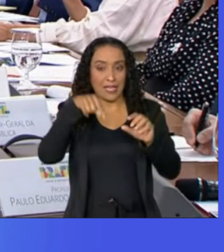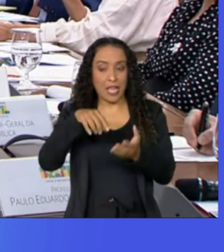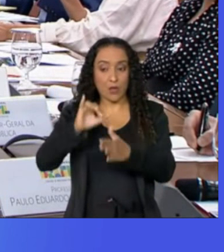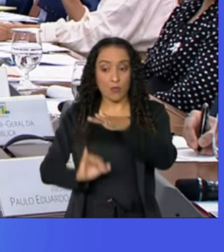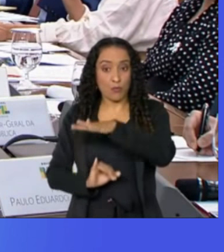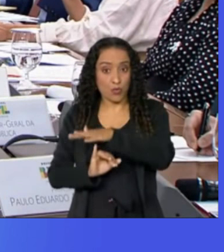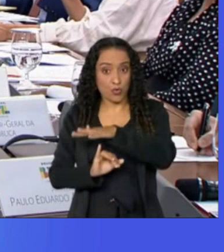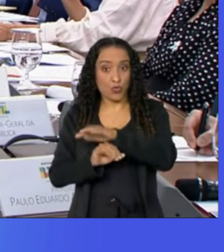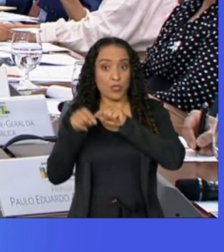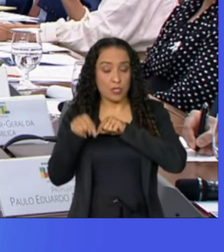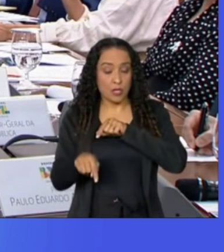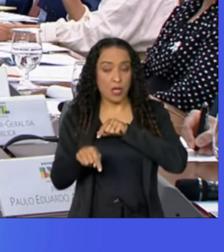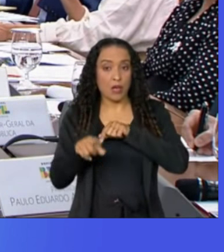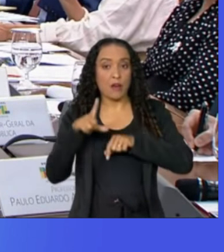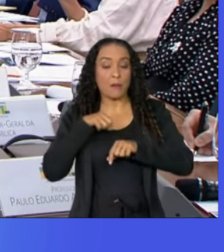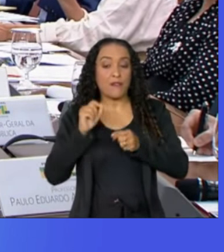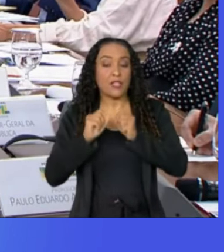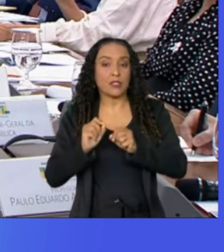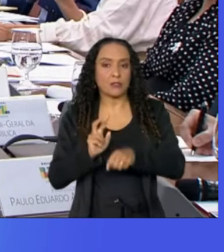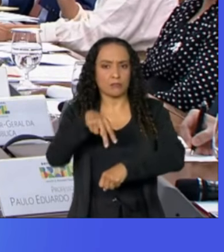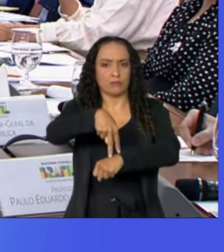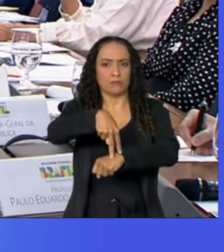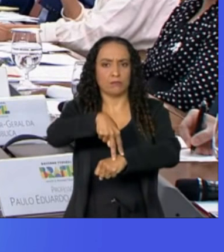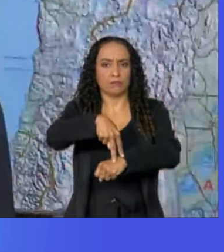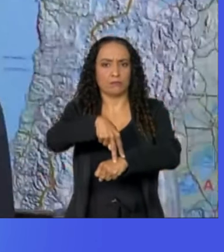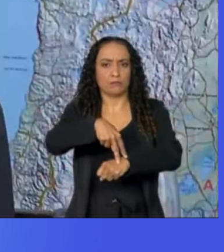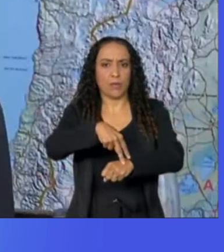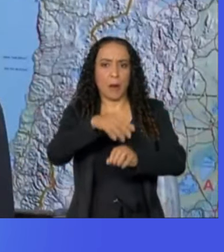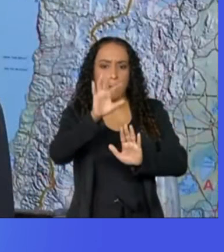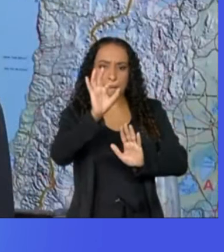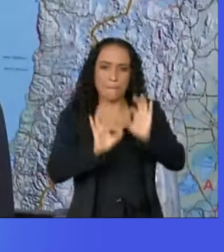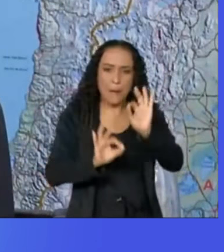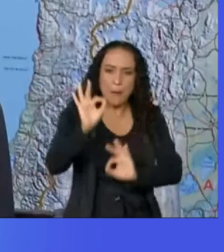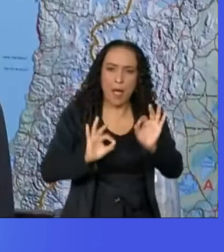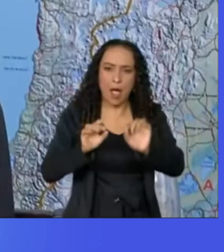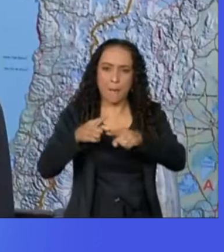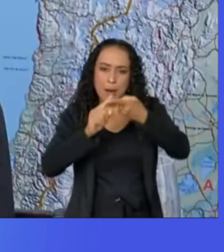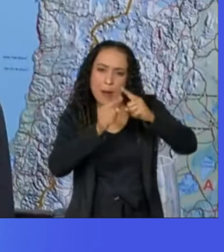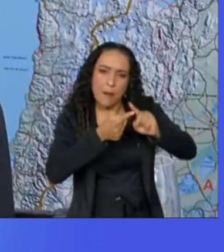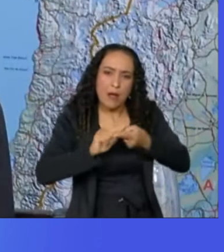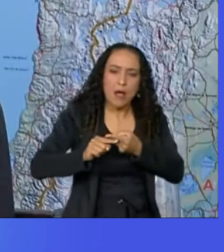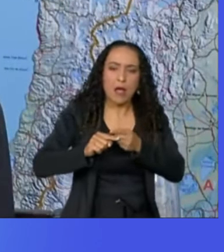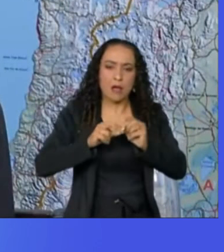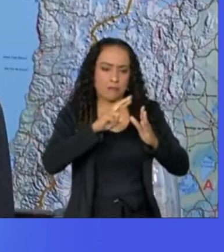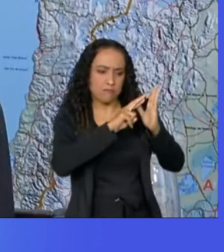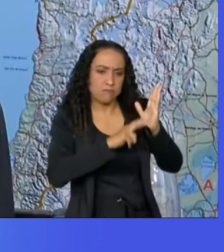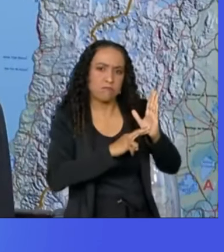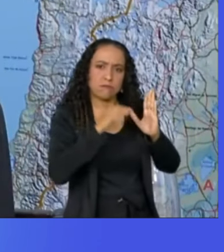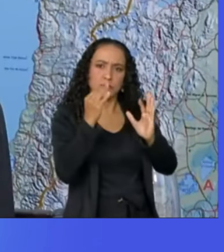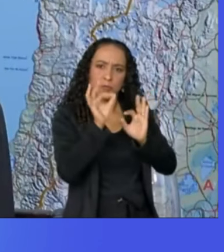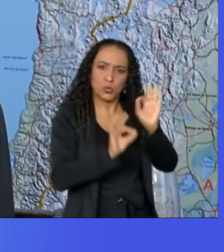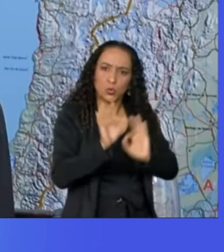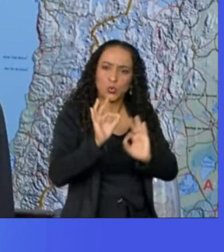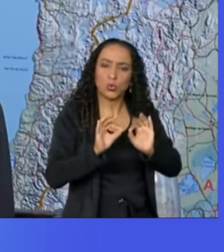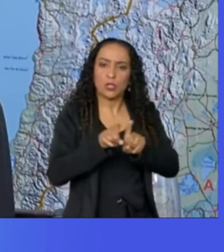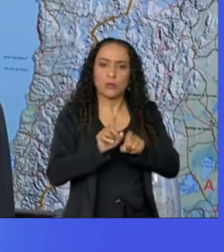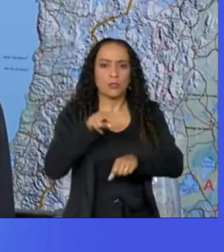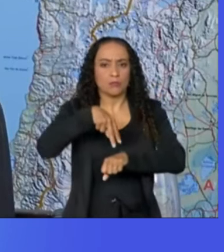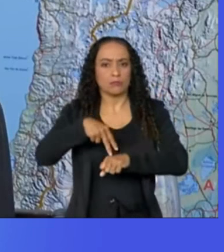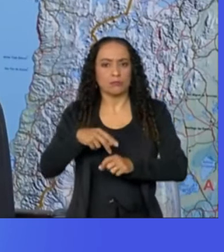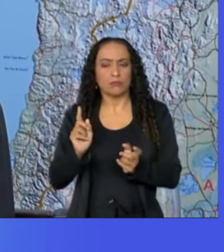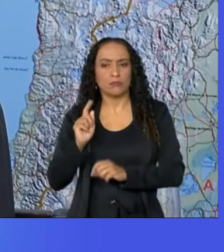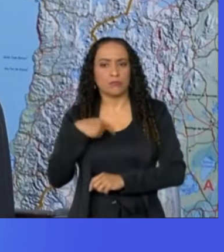instituição para fazer esse enfrentamento formulação articulação regramentos E posicionamentos